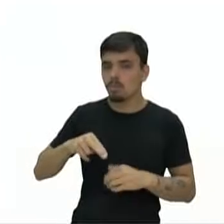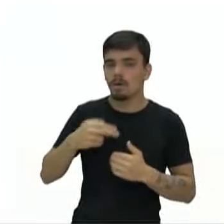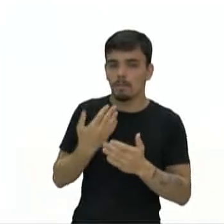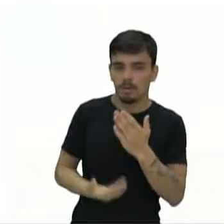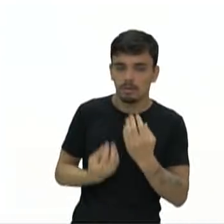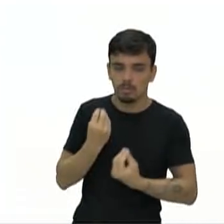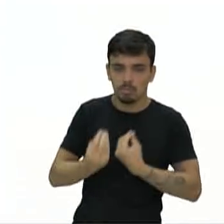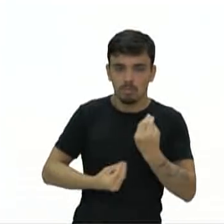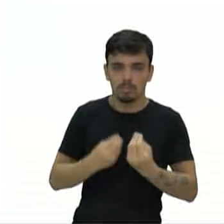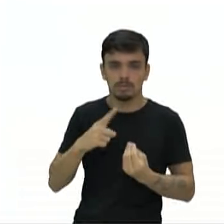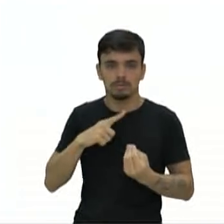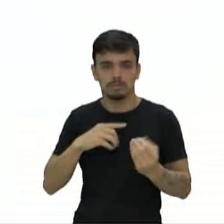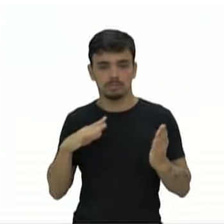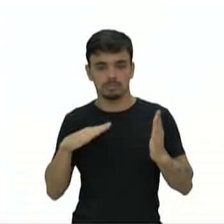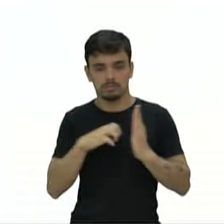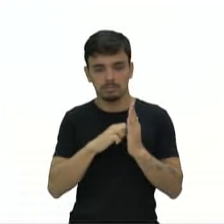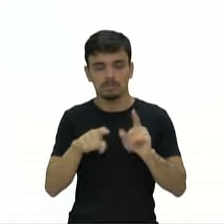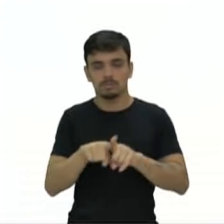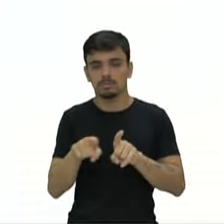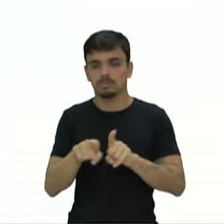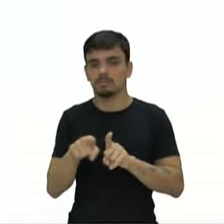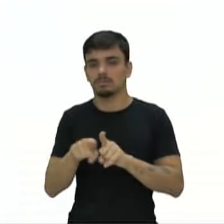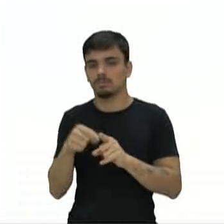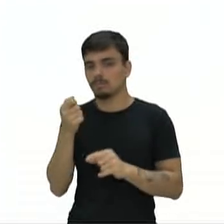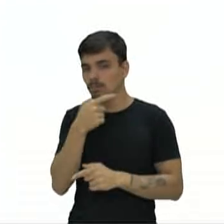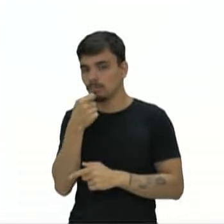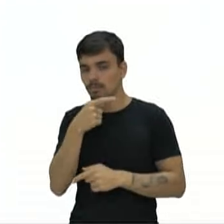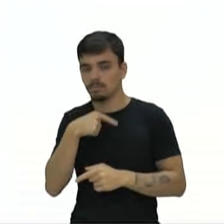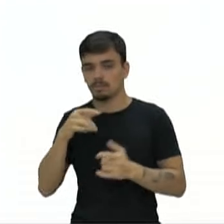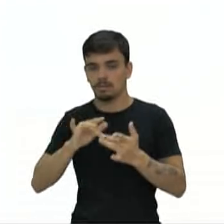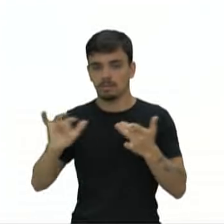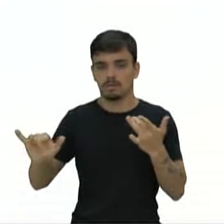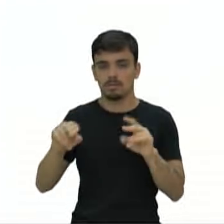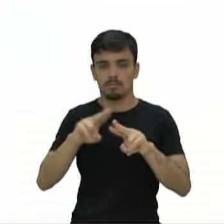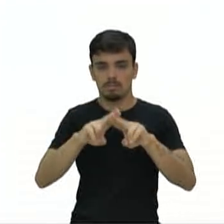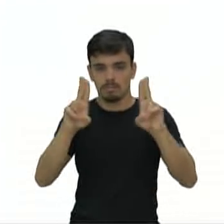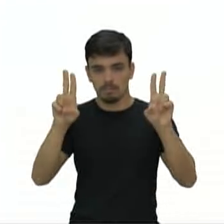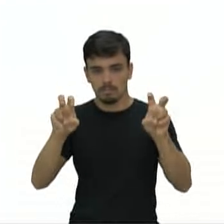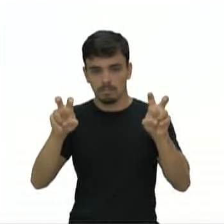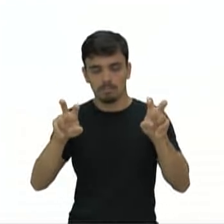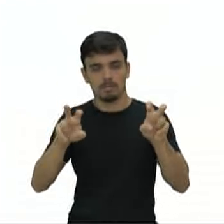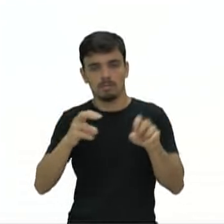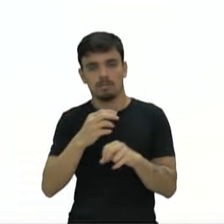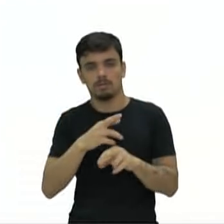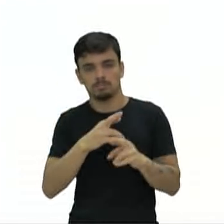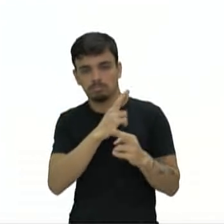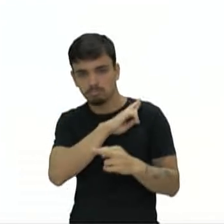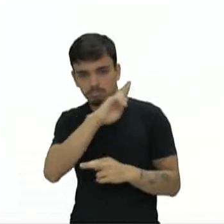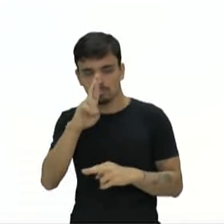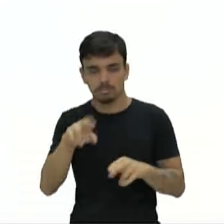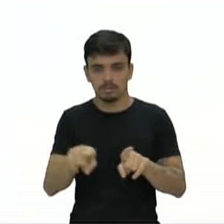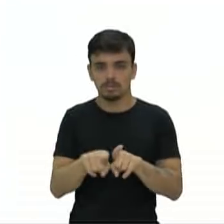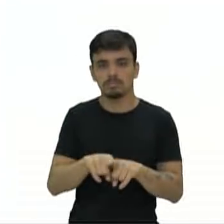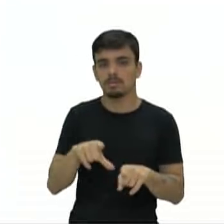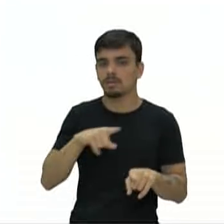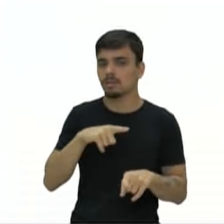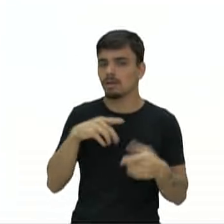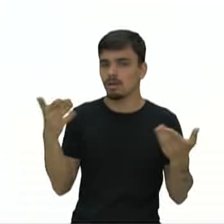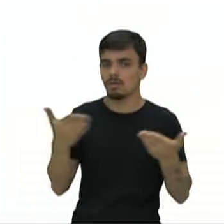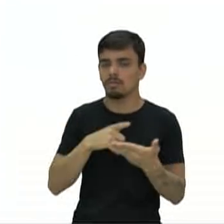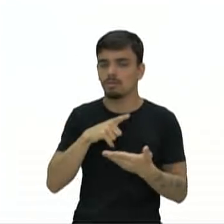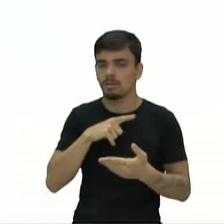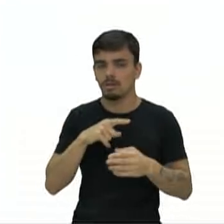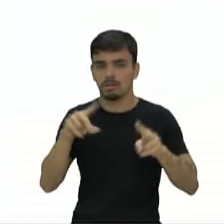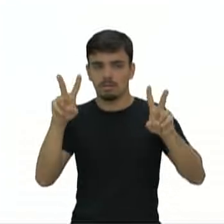que tragédias e comédias tenham gradativamente se distanciado dos temas sagrados. Até hoje são encenadas peças como a Medeia, de